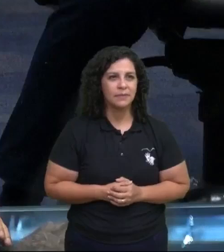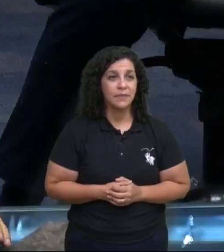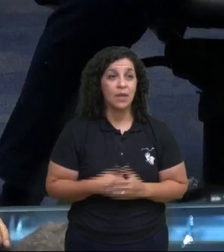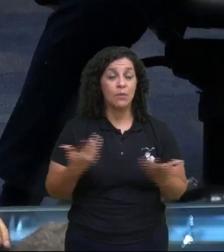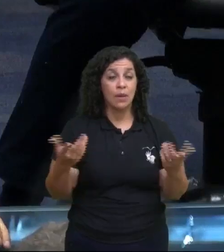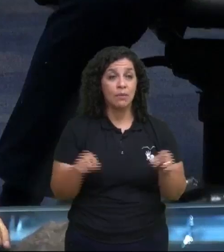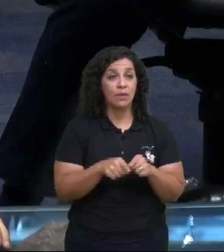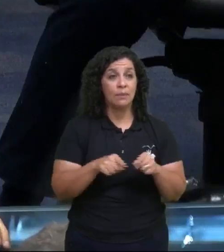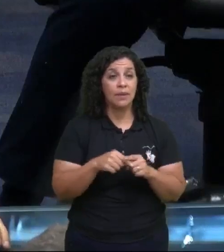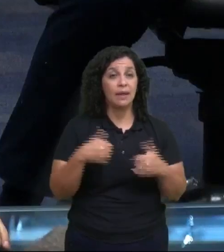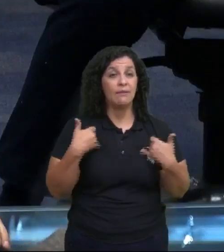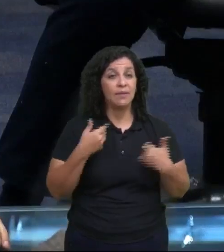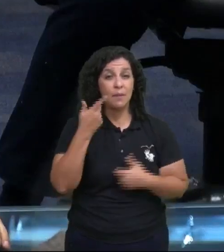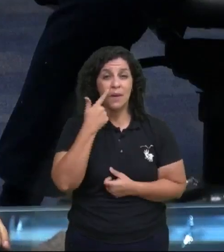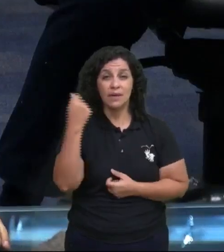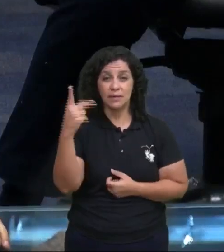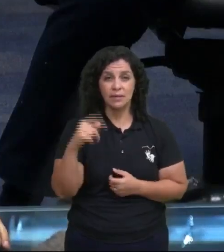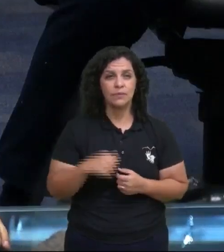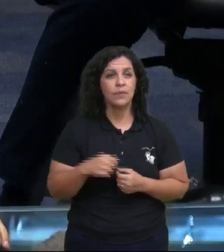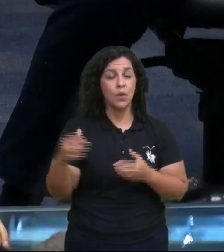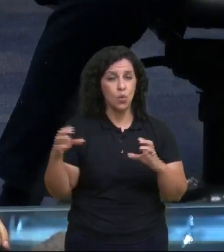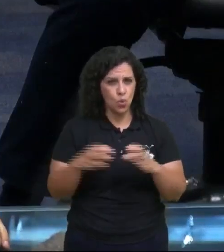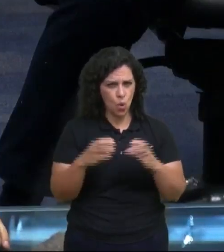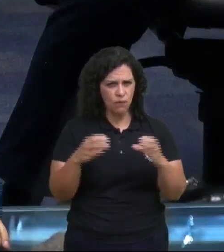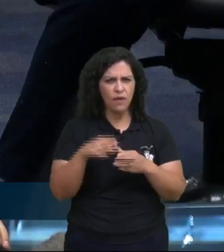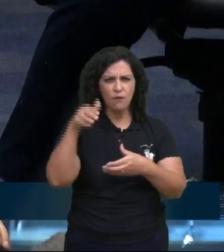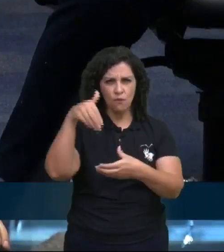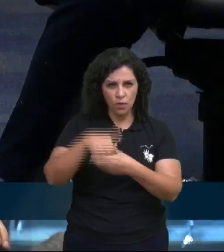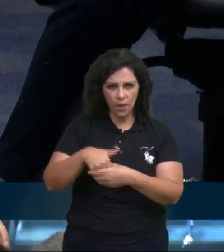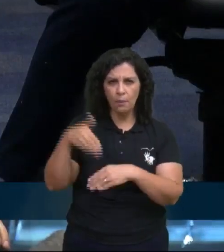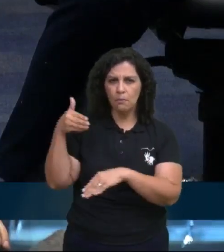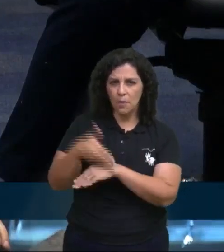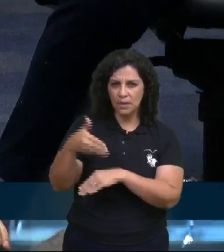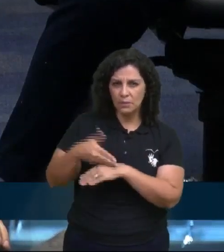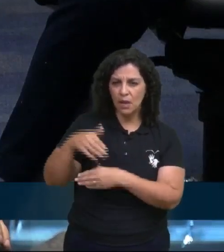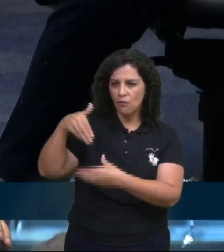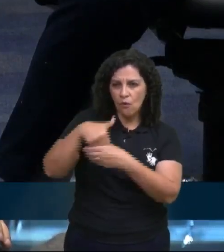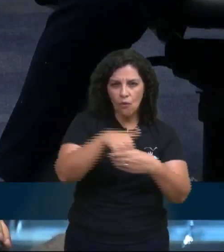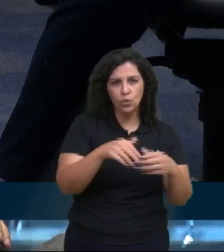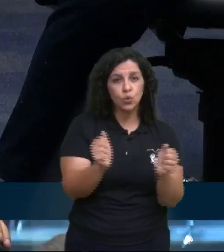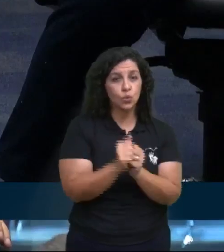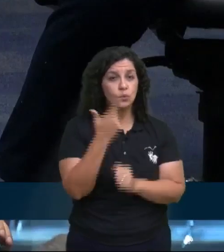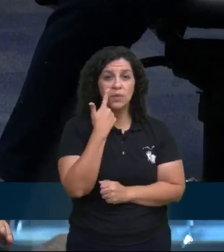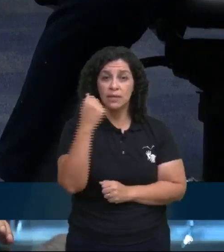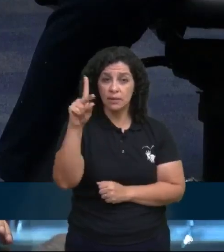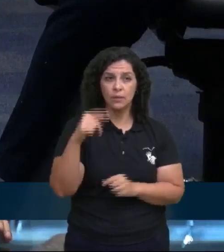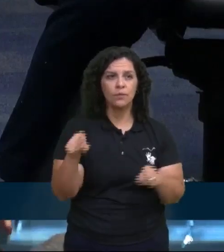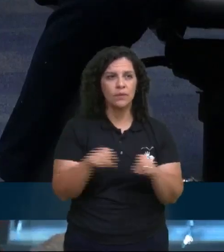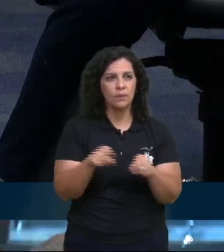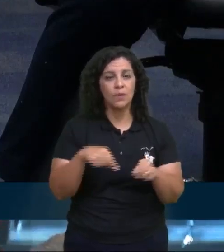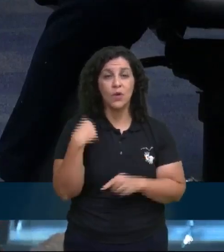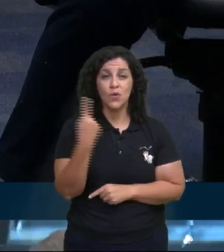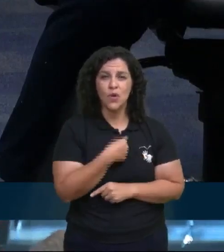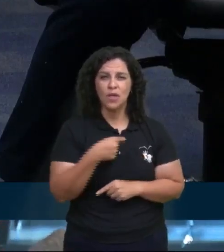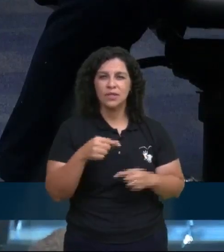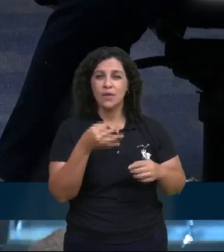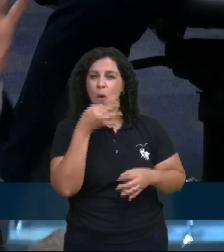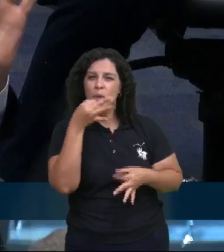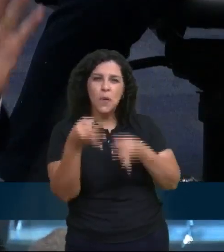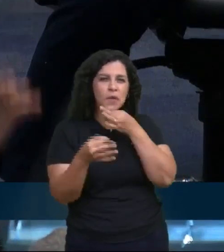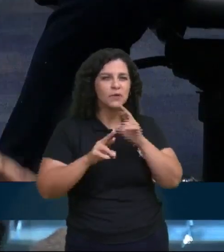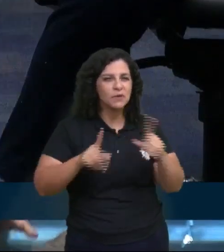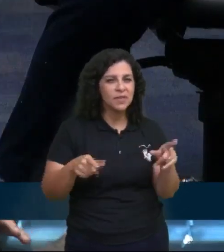aniversário do seu pai. Eu convivi, votei, participei de eleições, e também tivemos